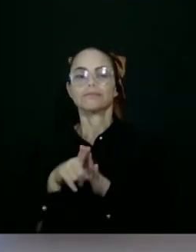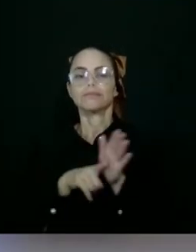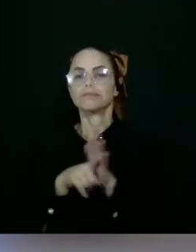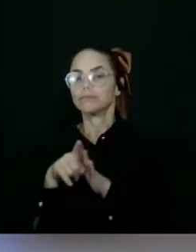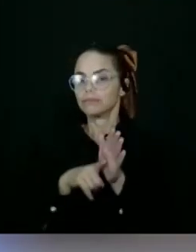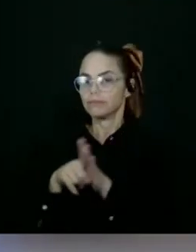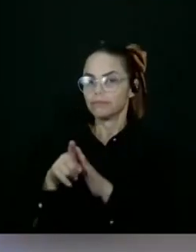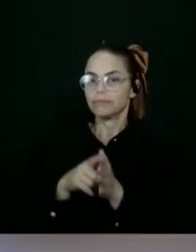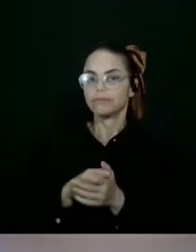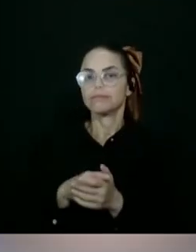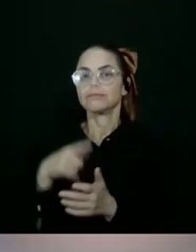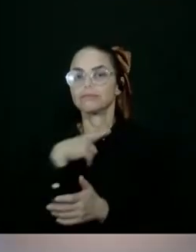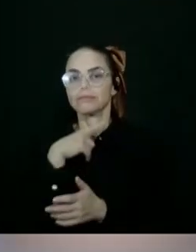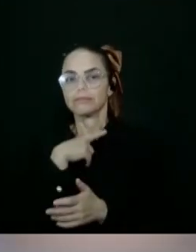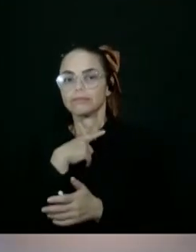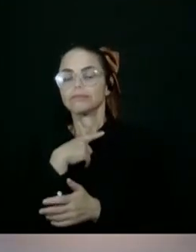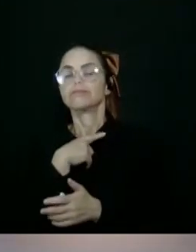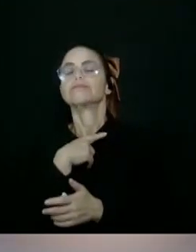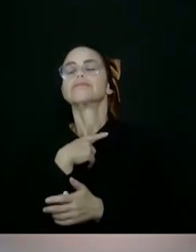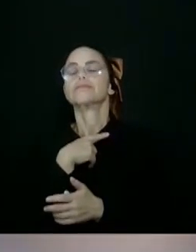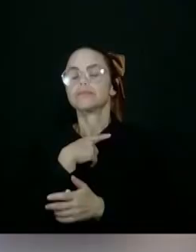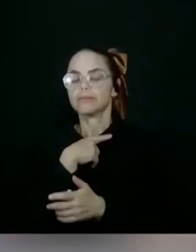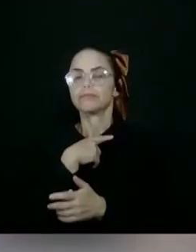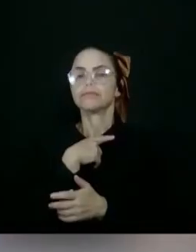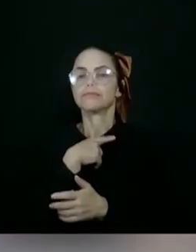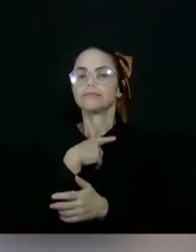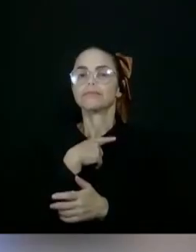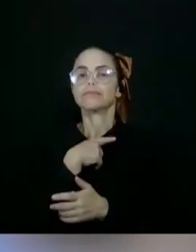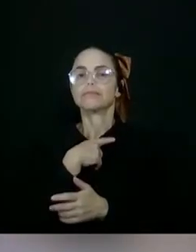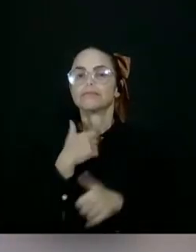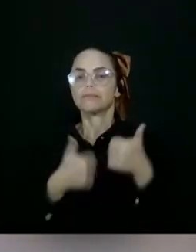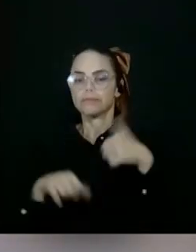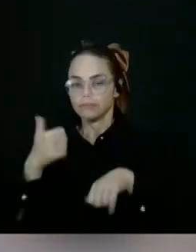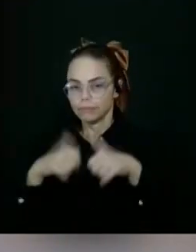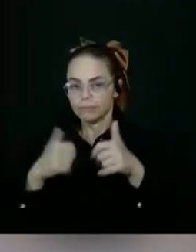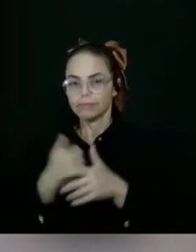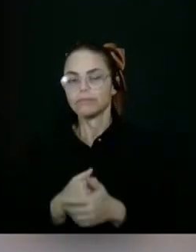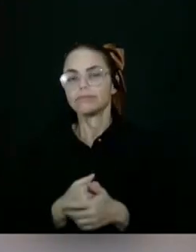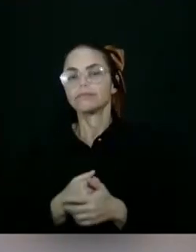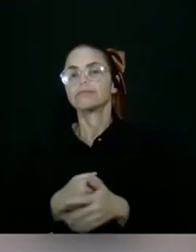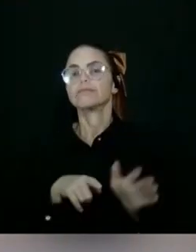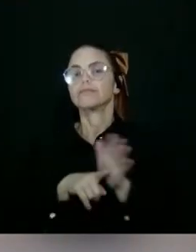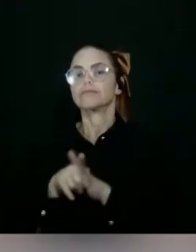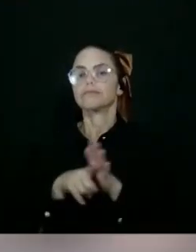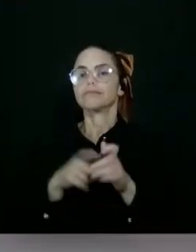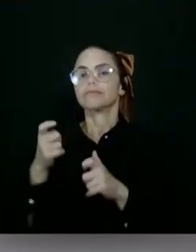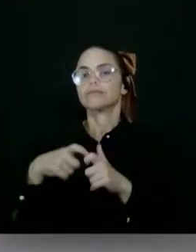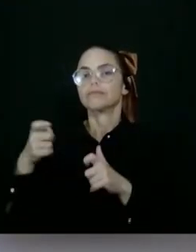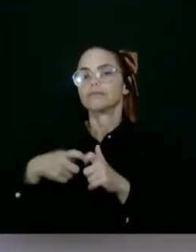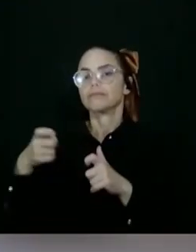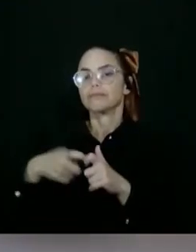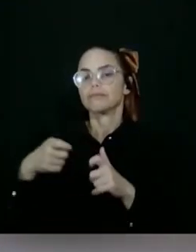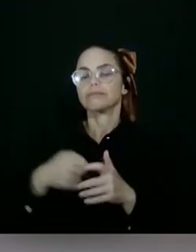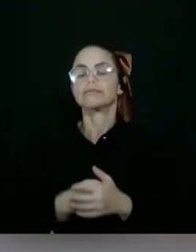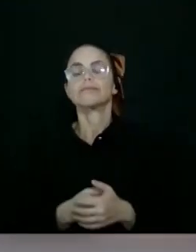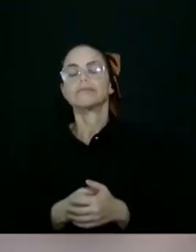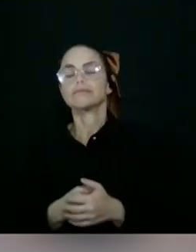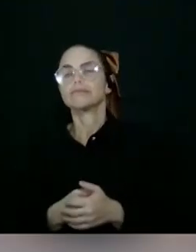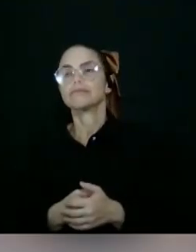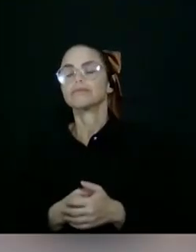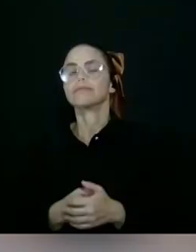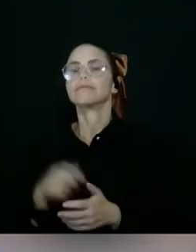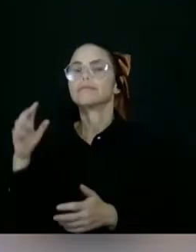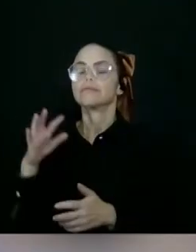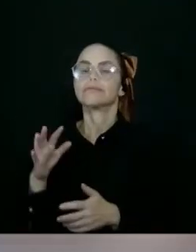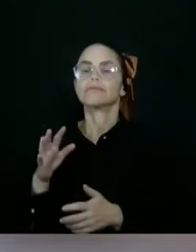ter ali, né, uma inspeção, né, vamos colocar assim, daquilo que foi produzido